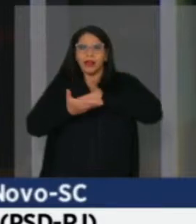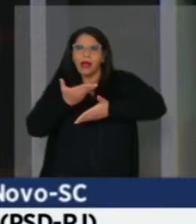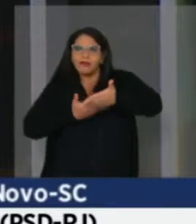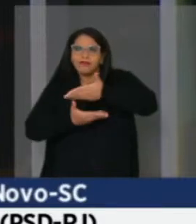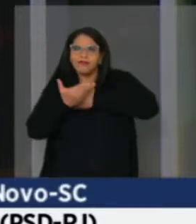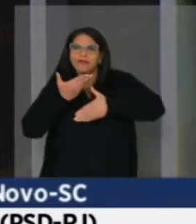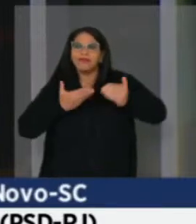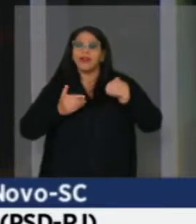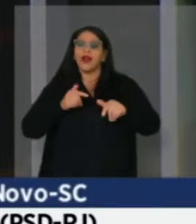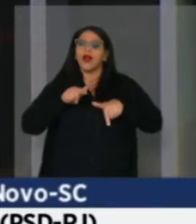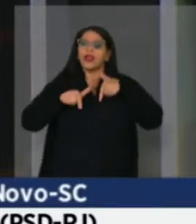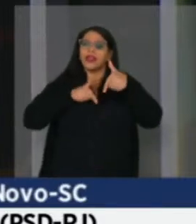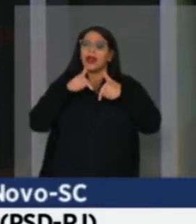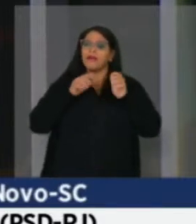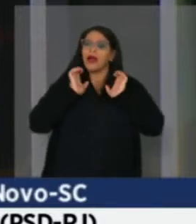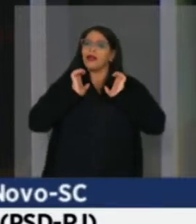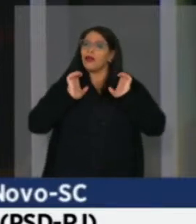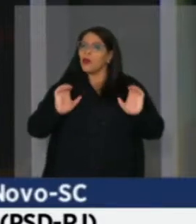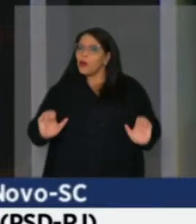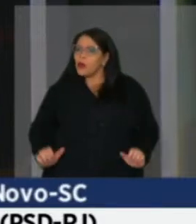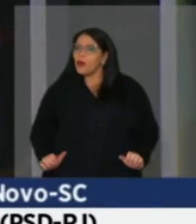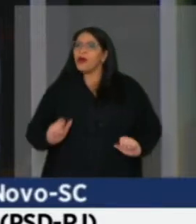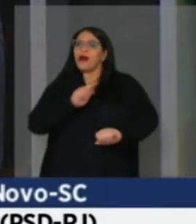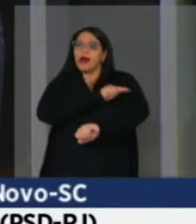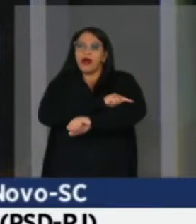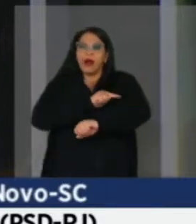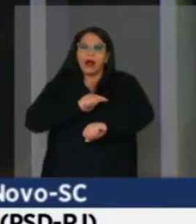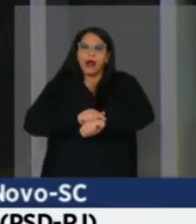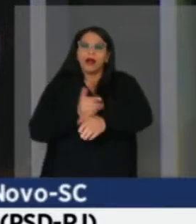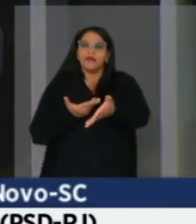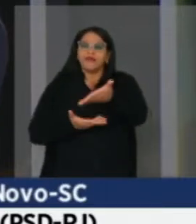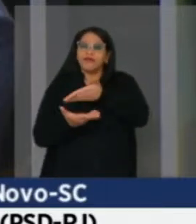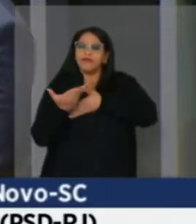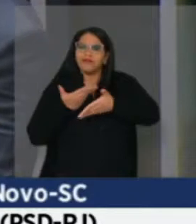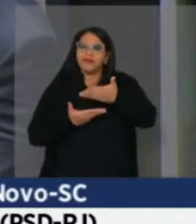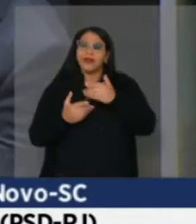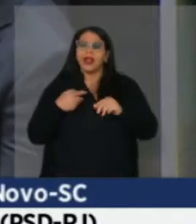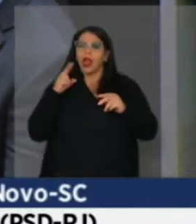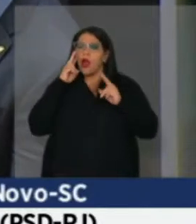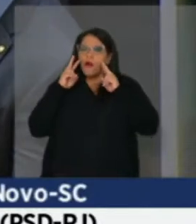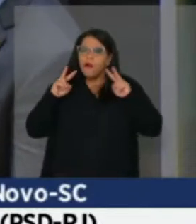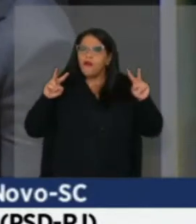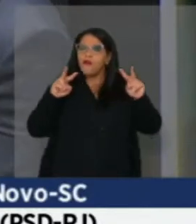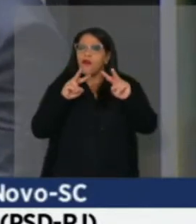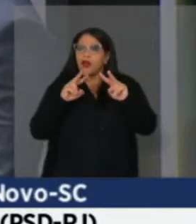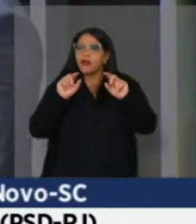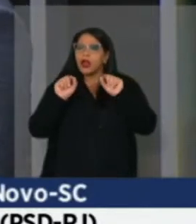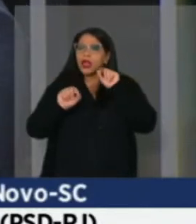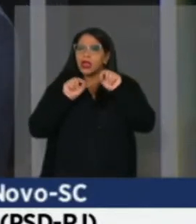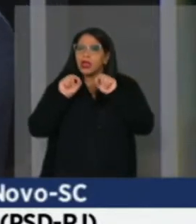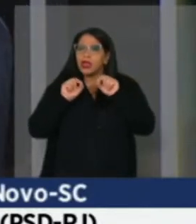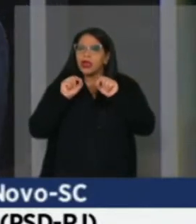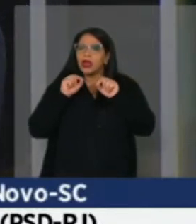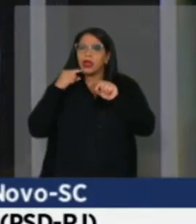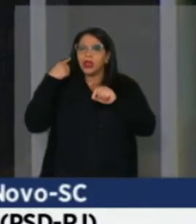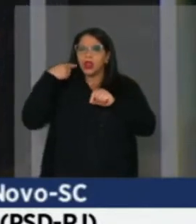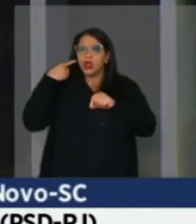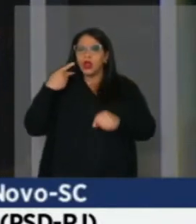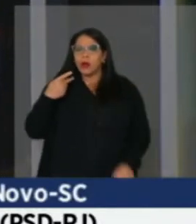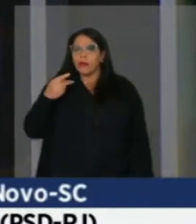os trabalhos com elegância, educação e urbanidade. Eu vejo aqui no plenário, doutor Patrus